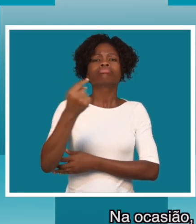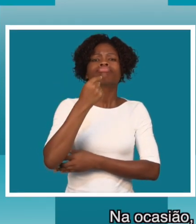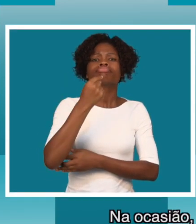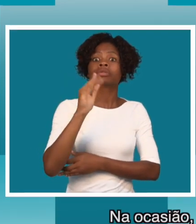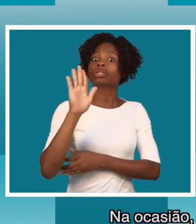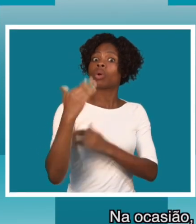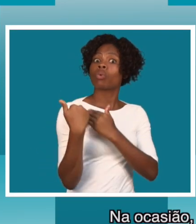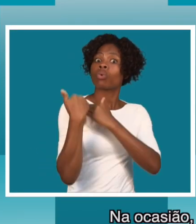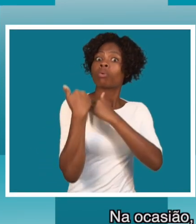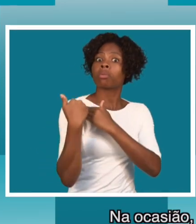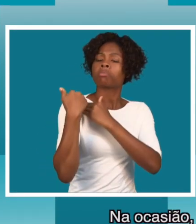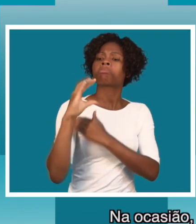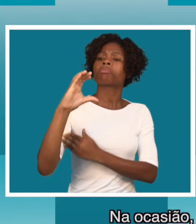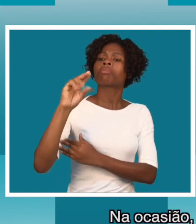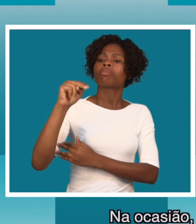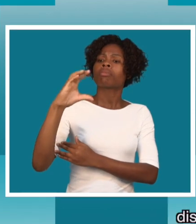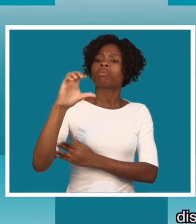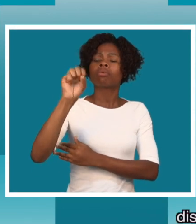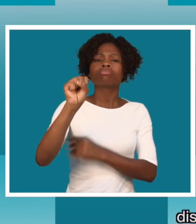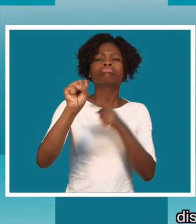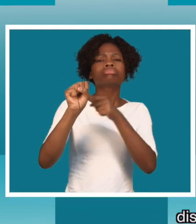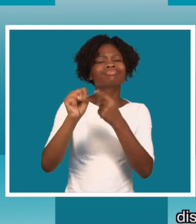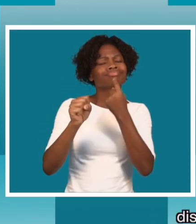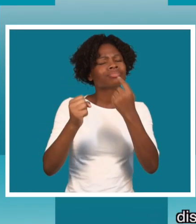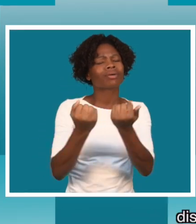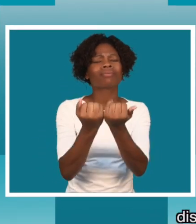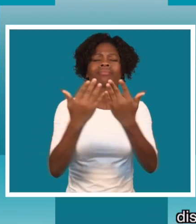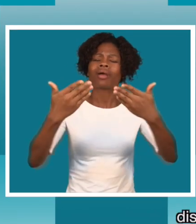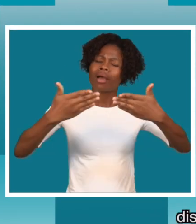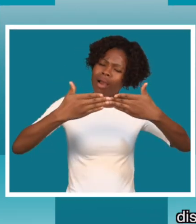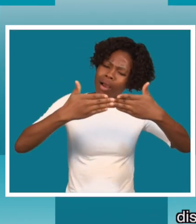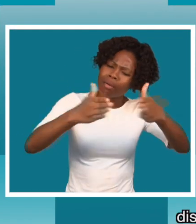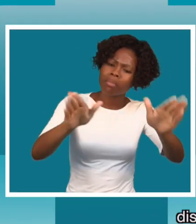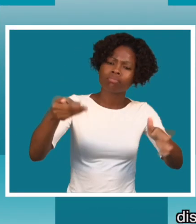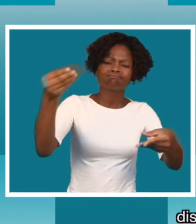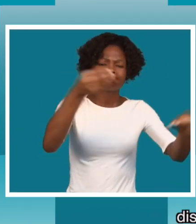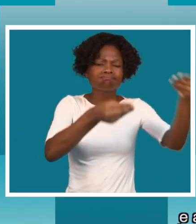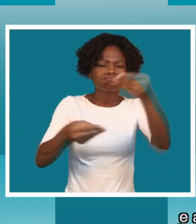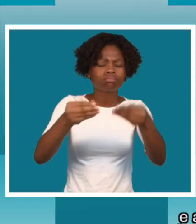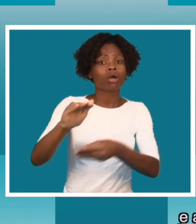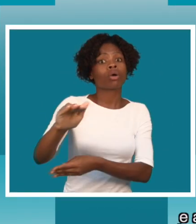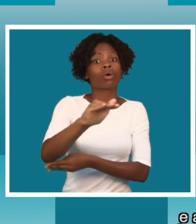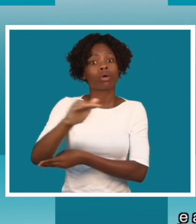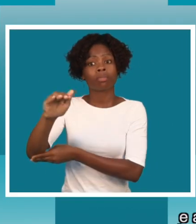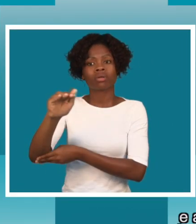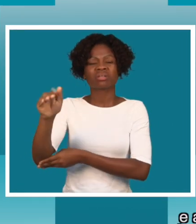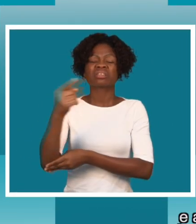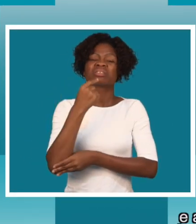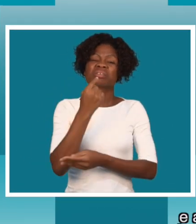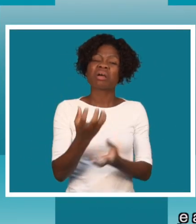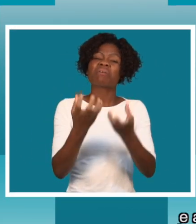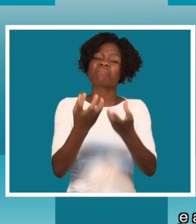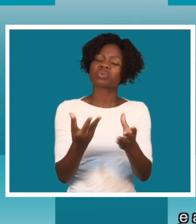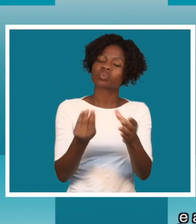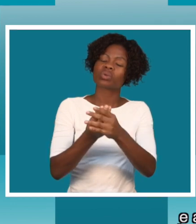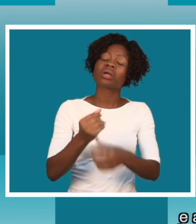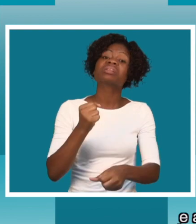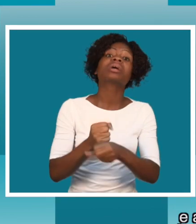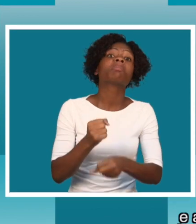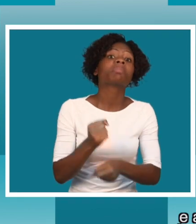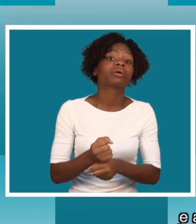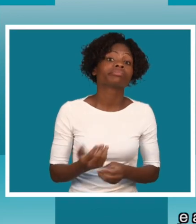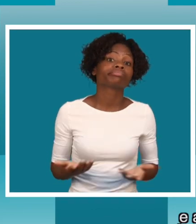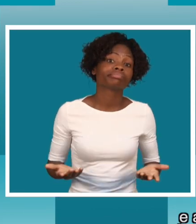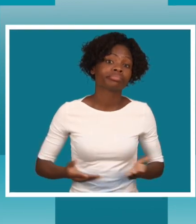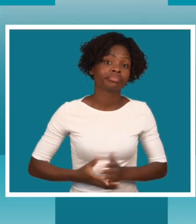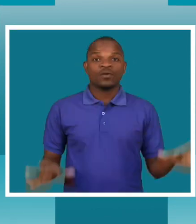Mbofana, do CNCS, disse estar muito aberto para colaborar nesta área e admitiu a inexistência de serviços